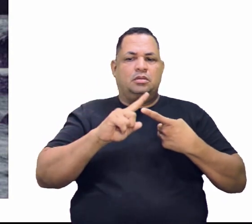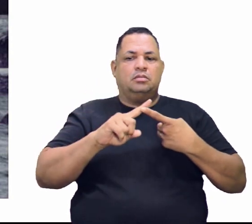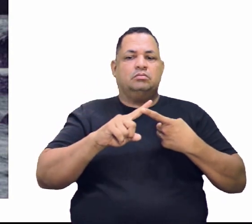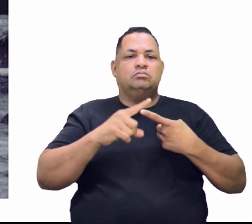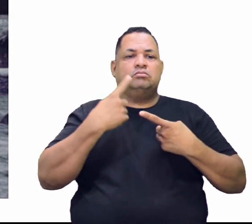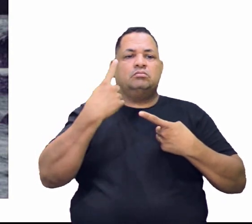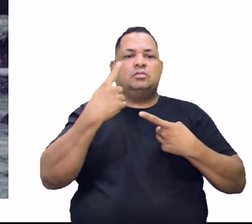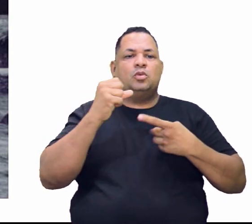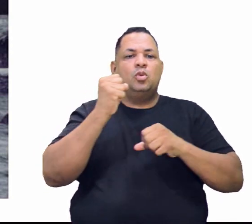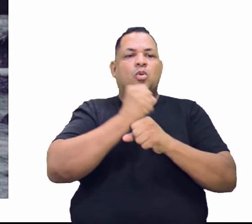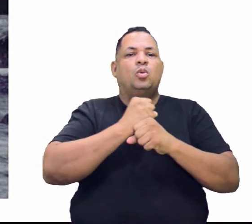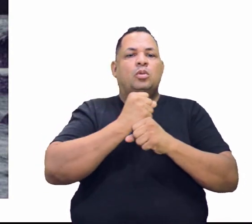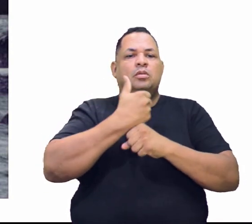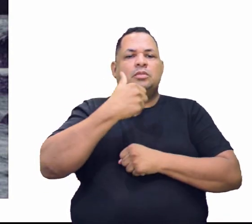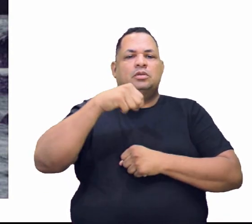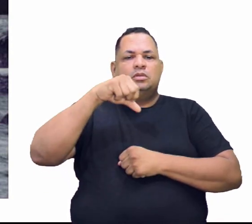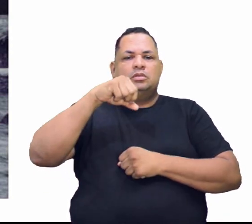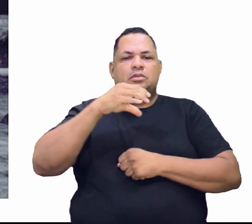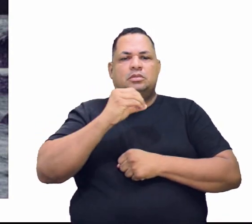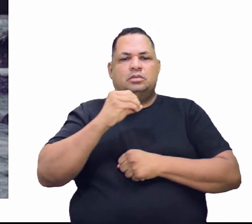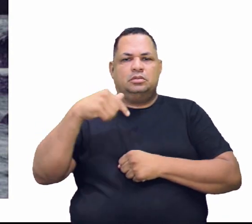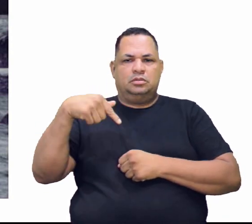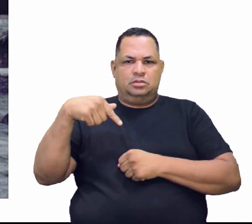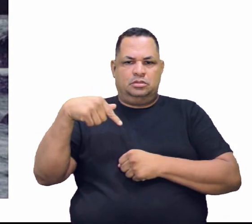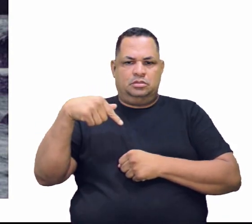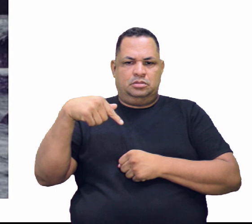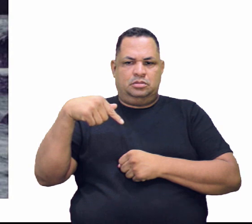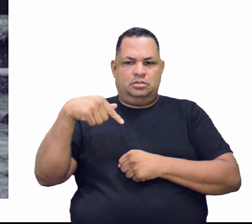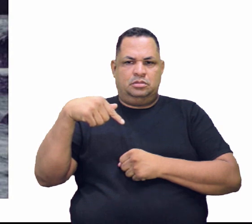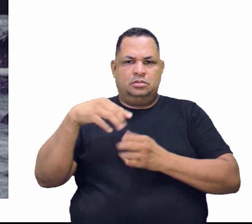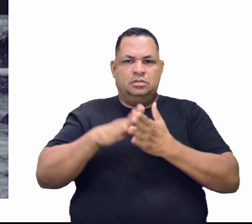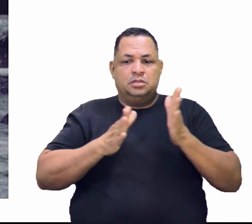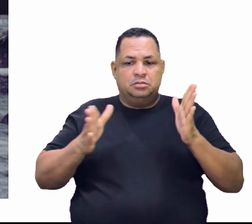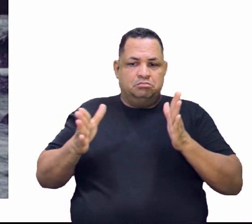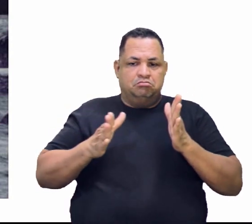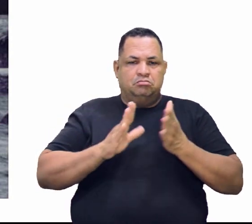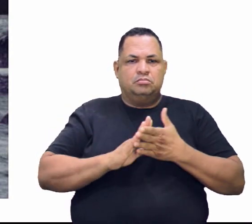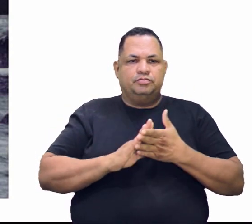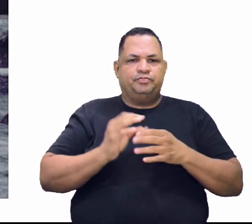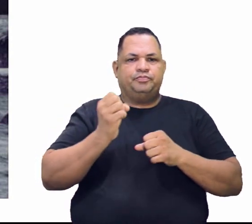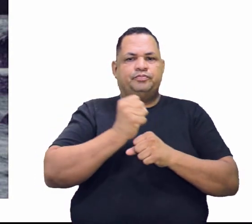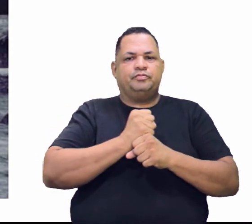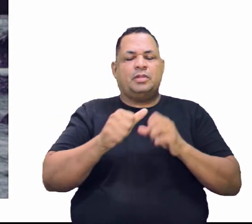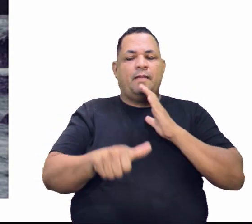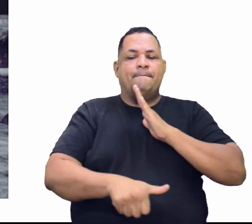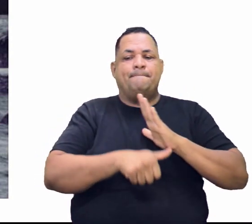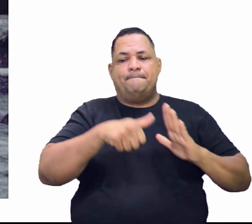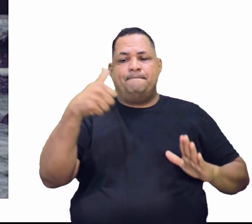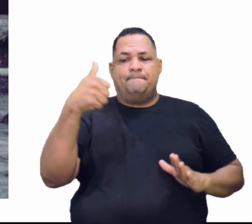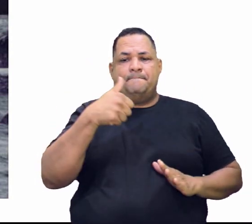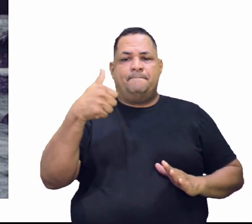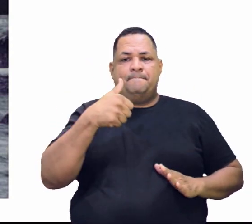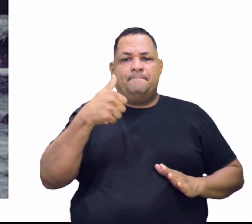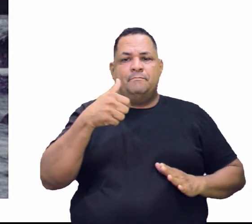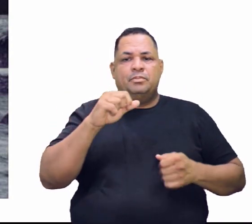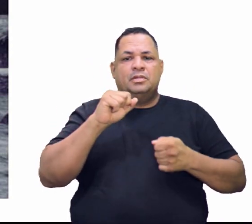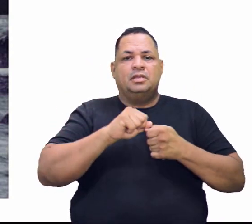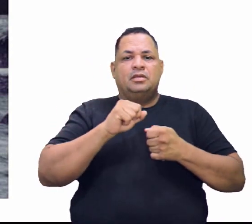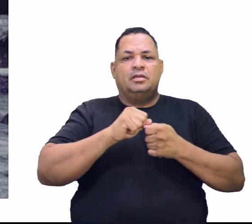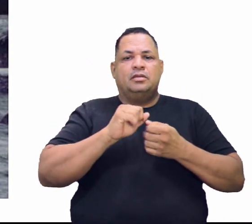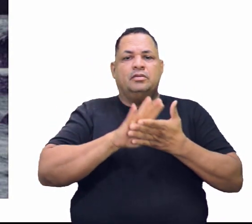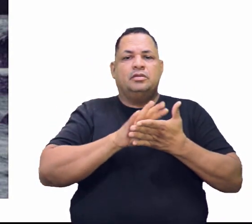primeira fase é a de 1907. Nessa fase aqui, essa primeira expedição, ele vai